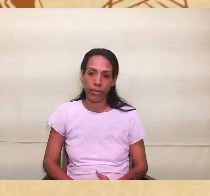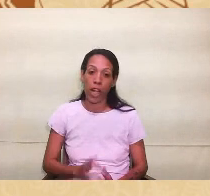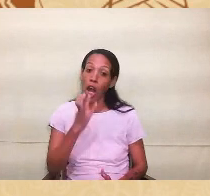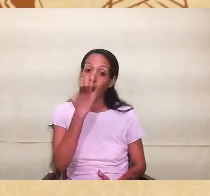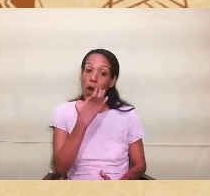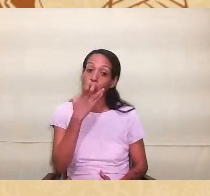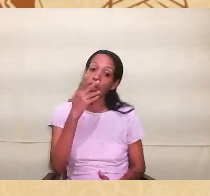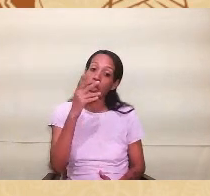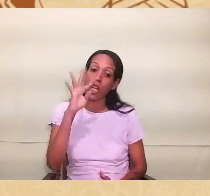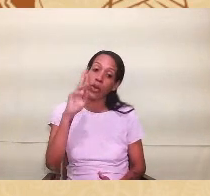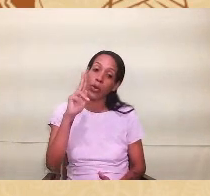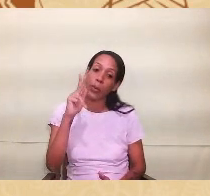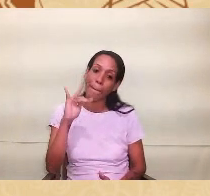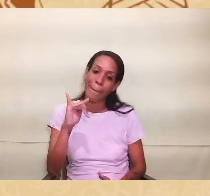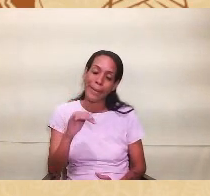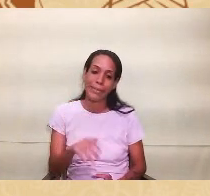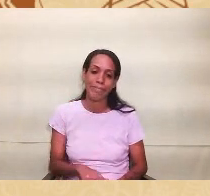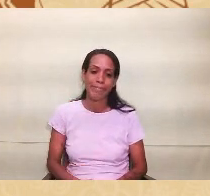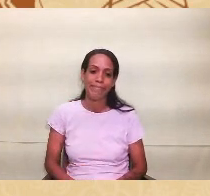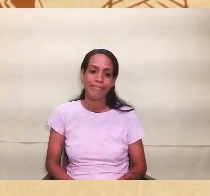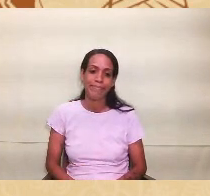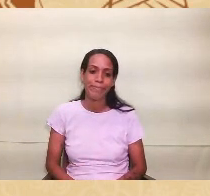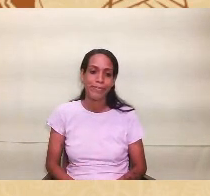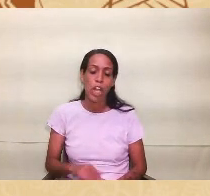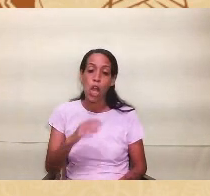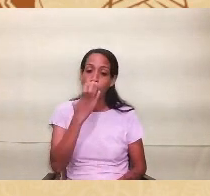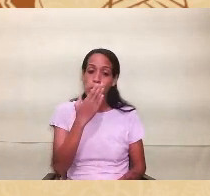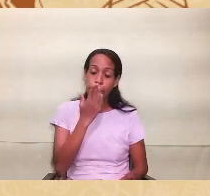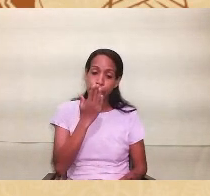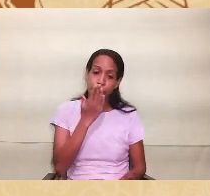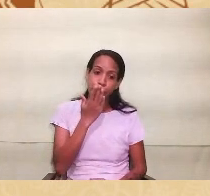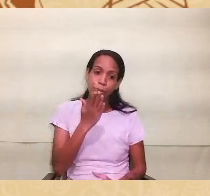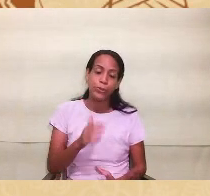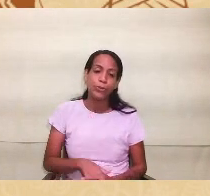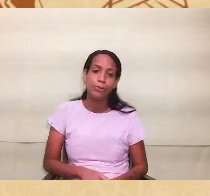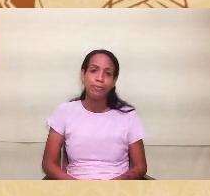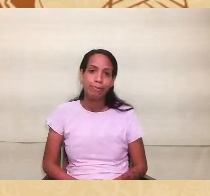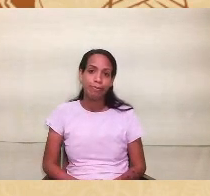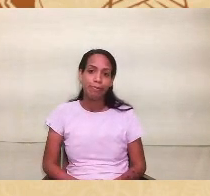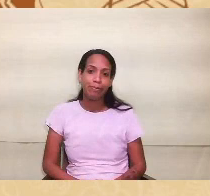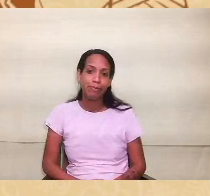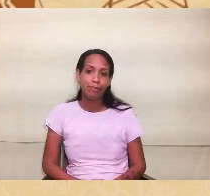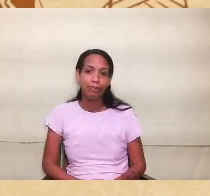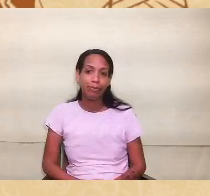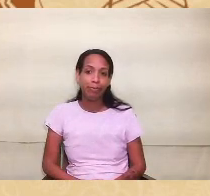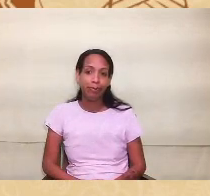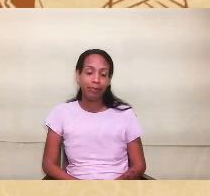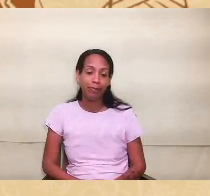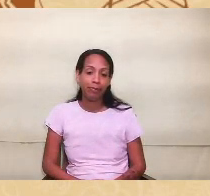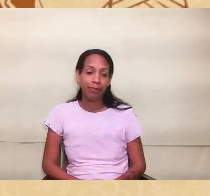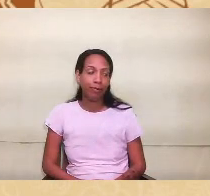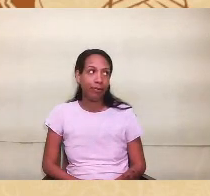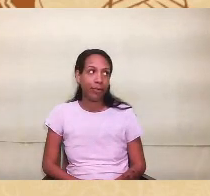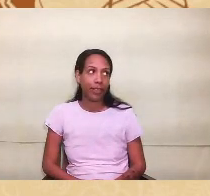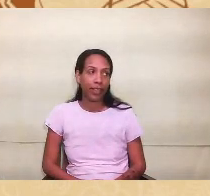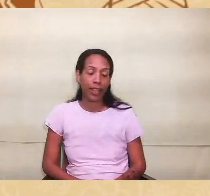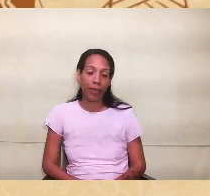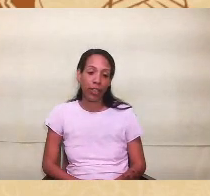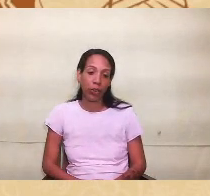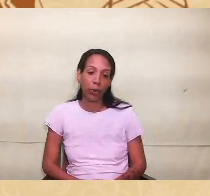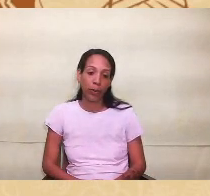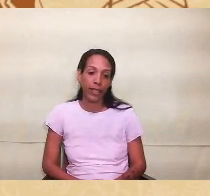andé, e corió, e quejepi, e andé, meme, a quissé.